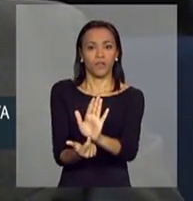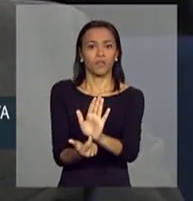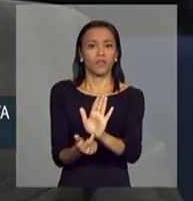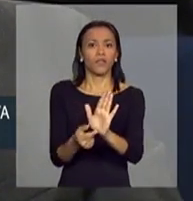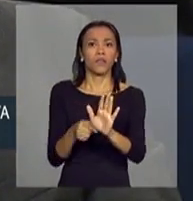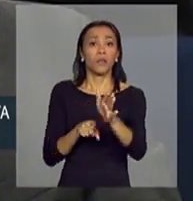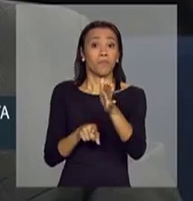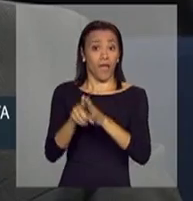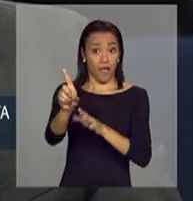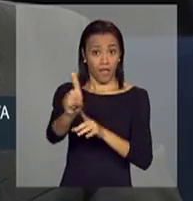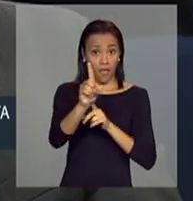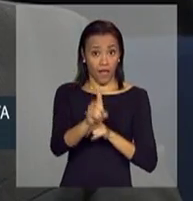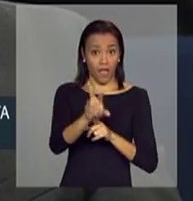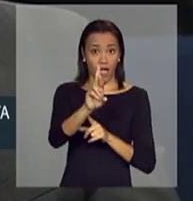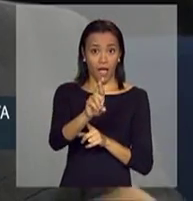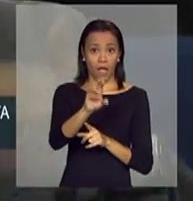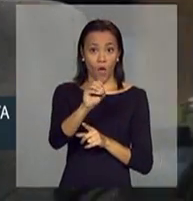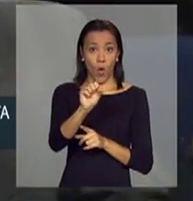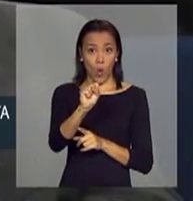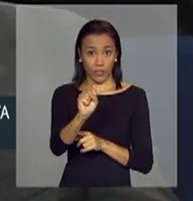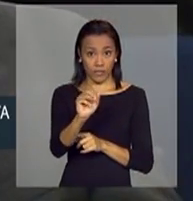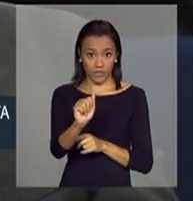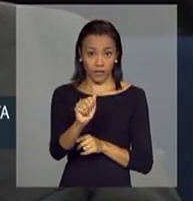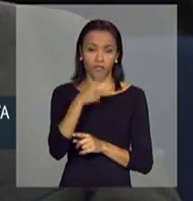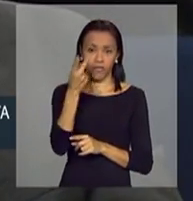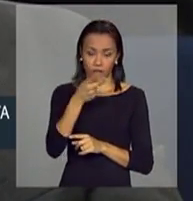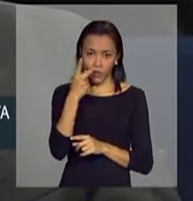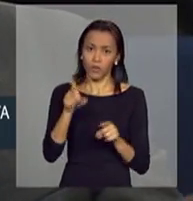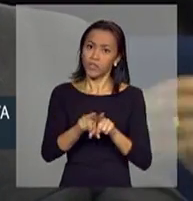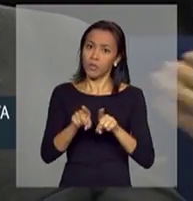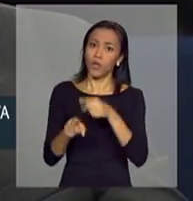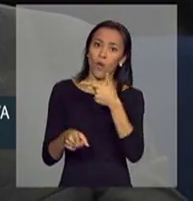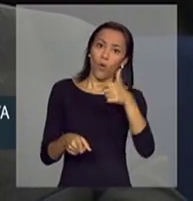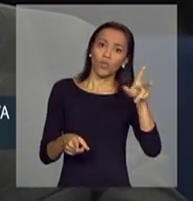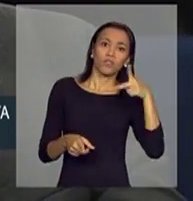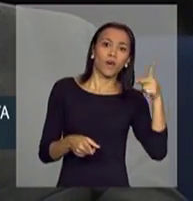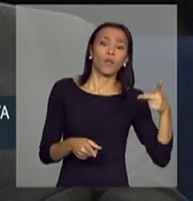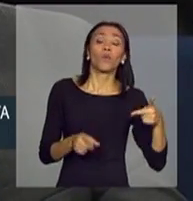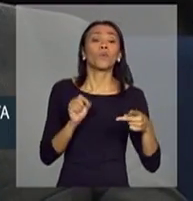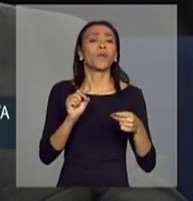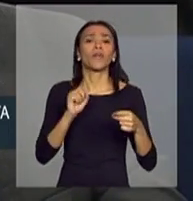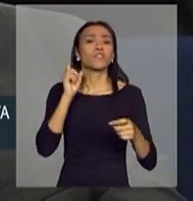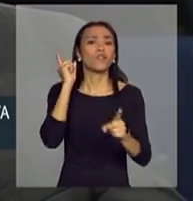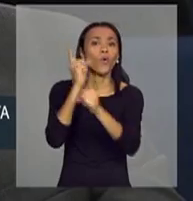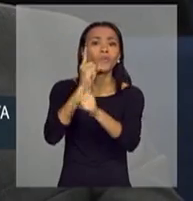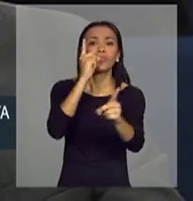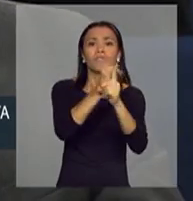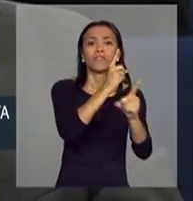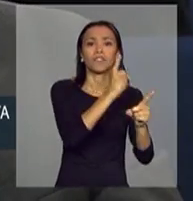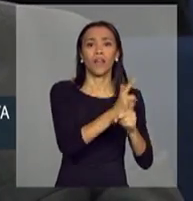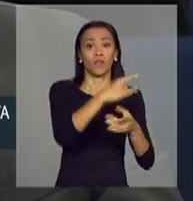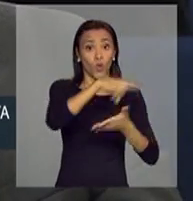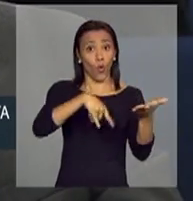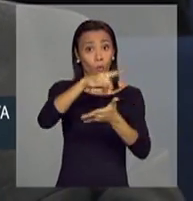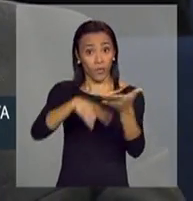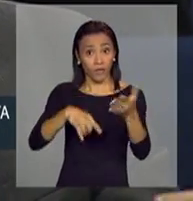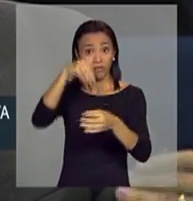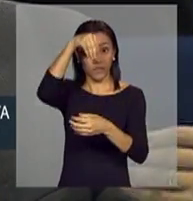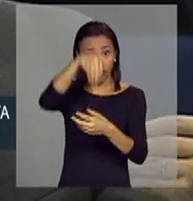Comissionária Rosa, em alguns momentos, já falou, e eu acho que outros comissionários também, da dificuldade de conseguir esses documentos nas forças.